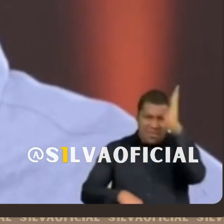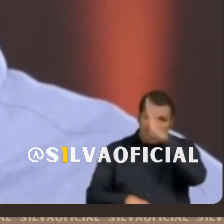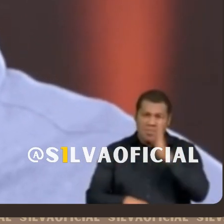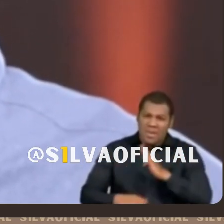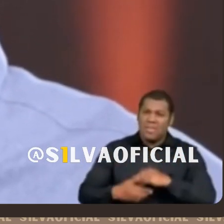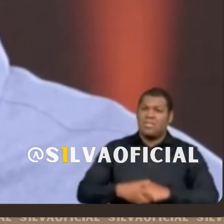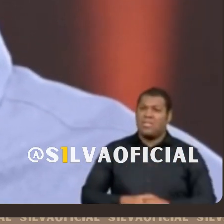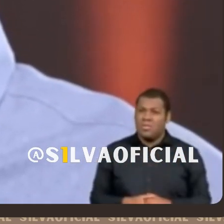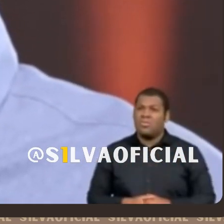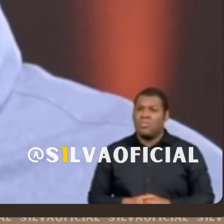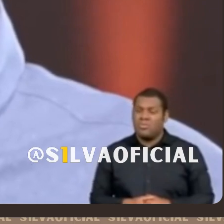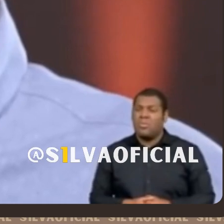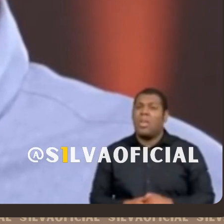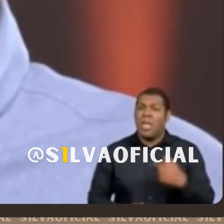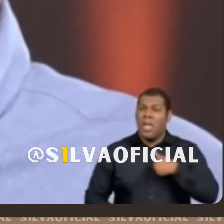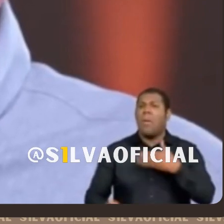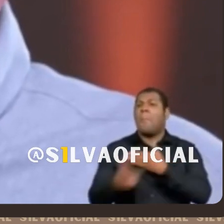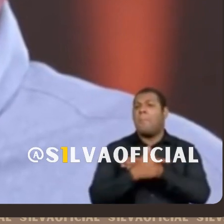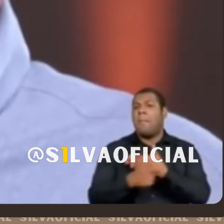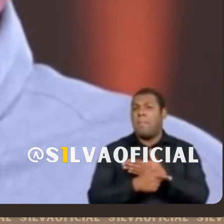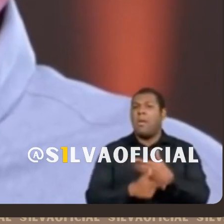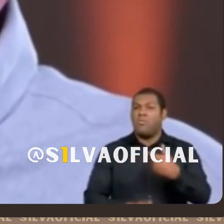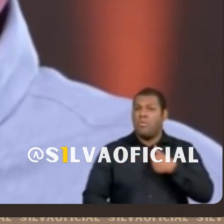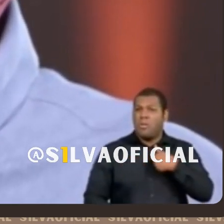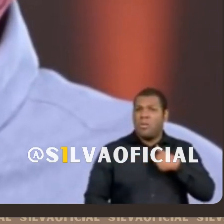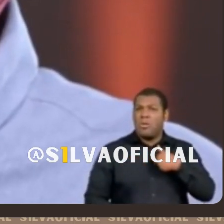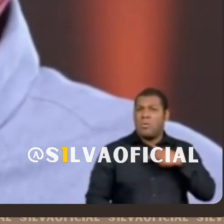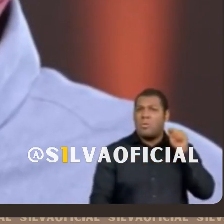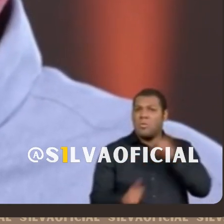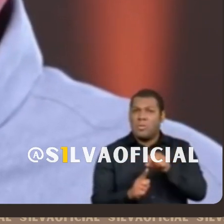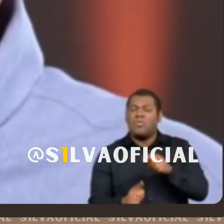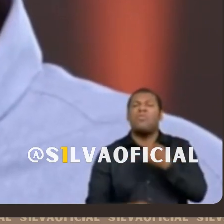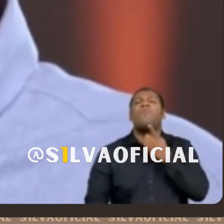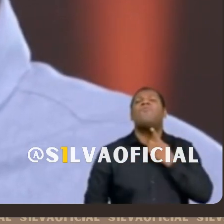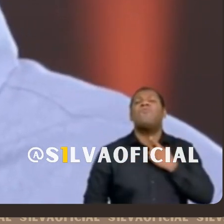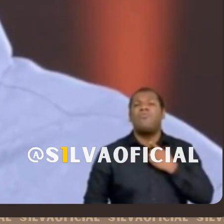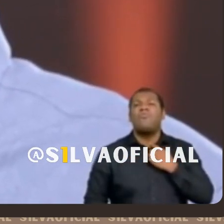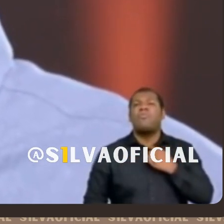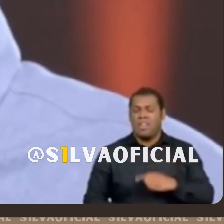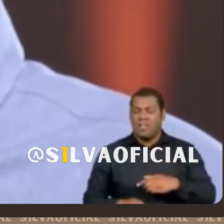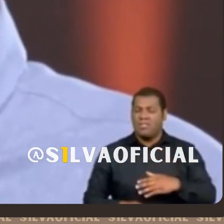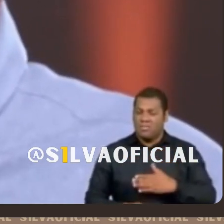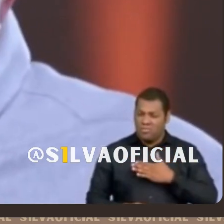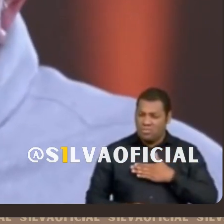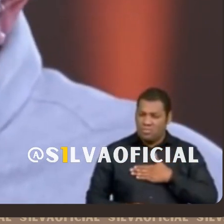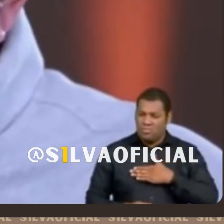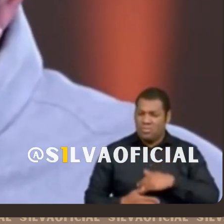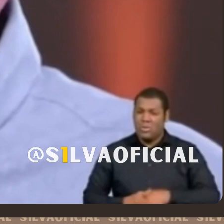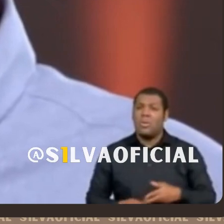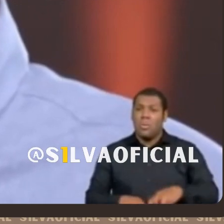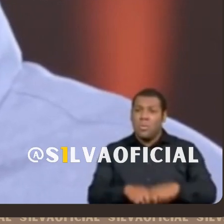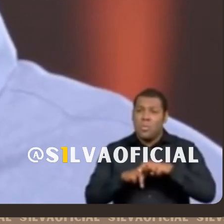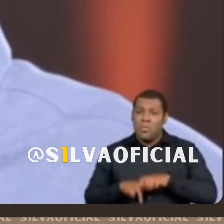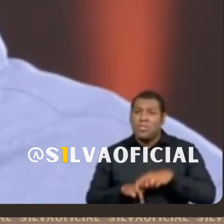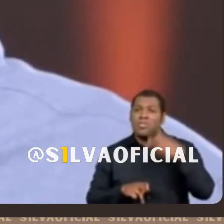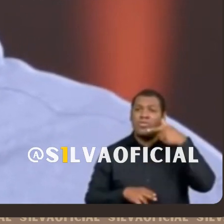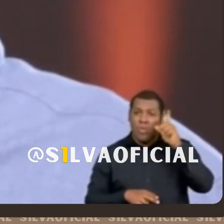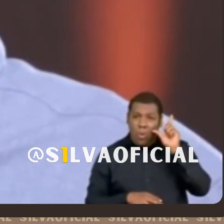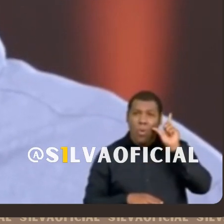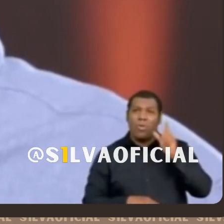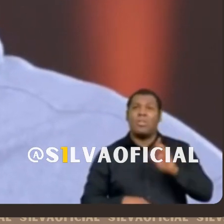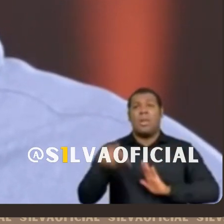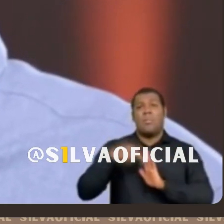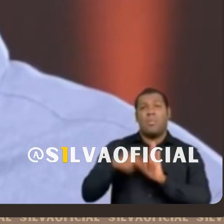vontade que eu tenho de fazer. É por isso que ontem nós mandamos dois projetos de lei para o Congresso, discutindo offshore e discutindo a